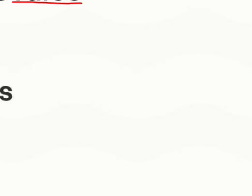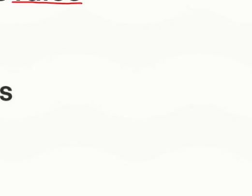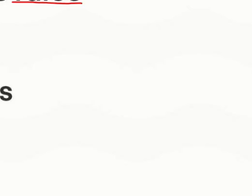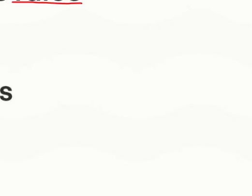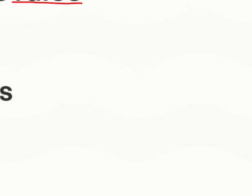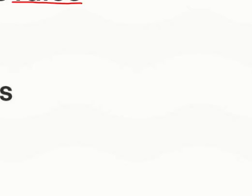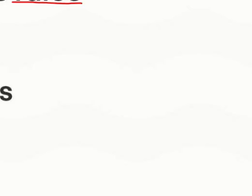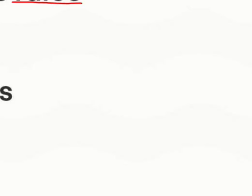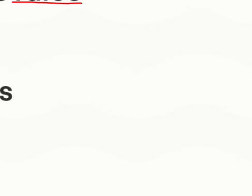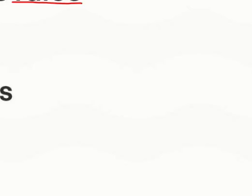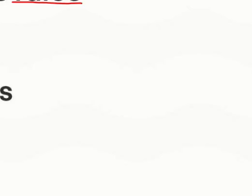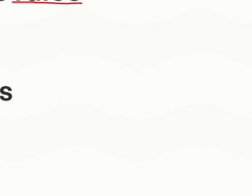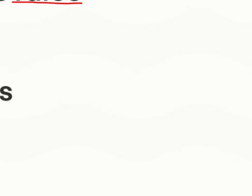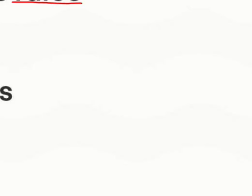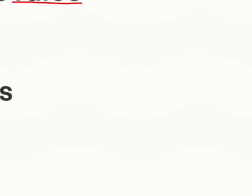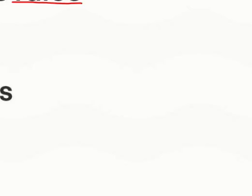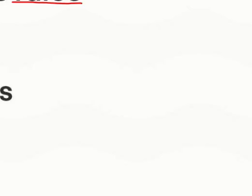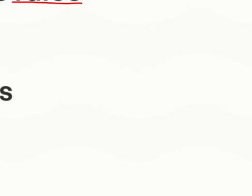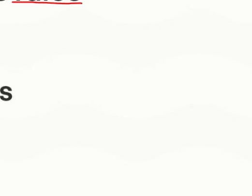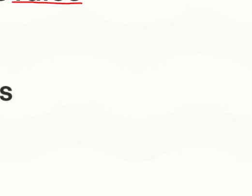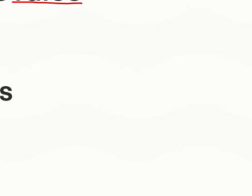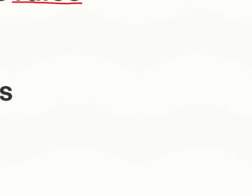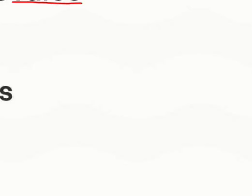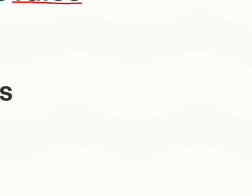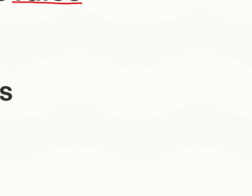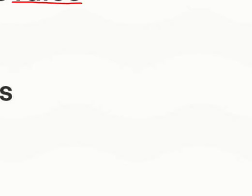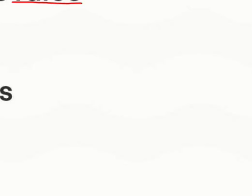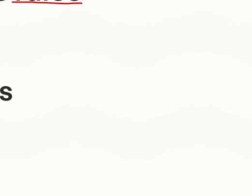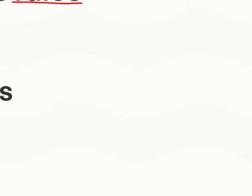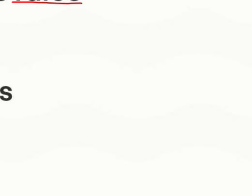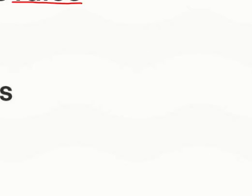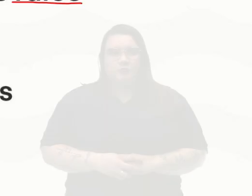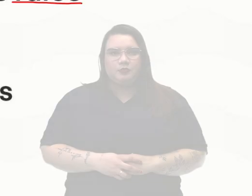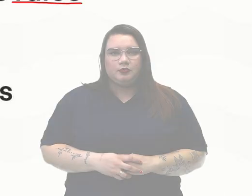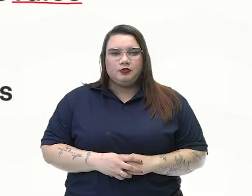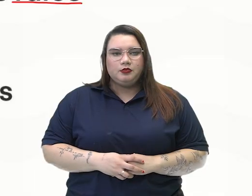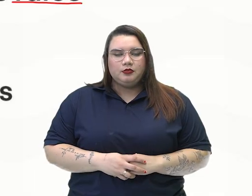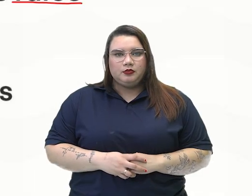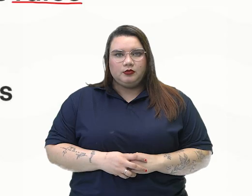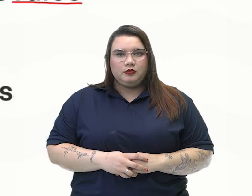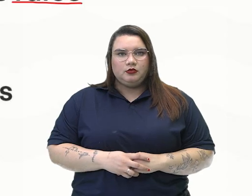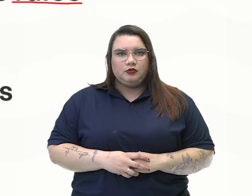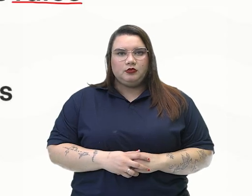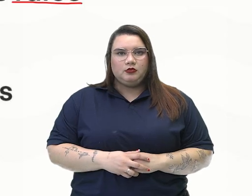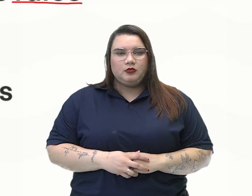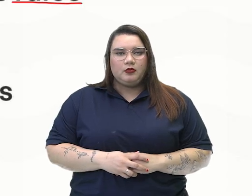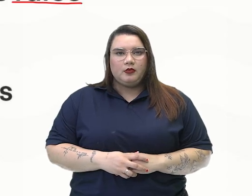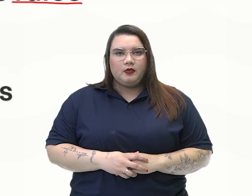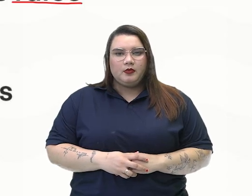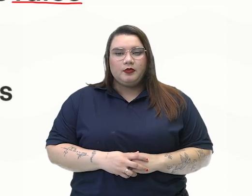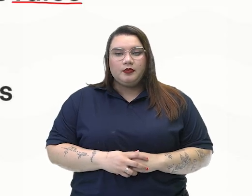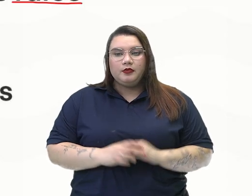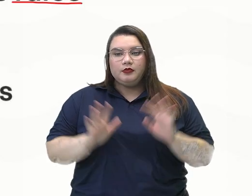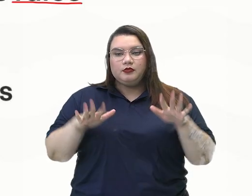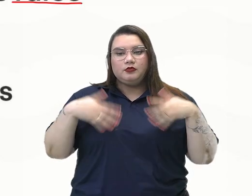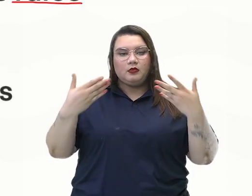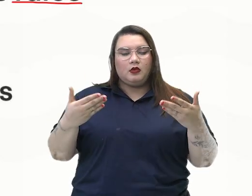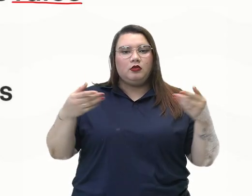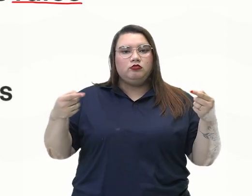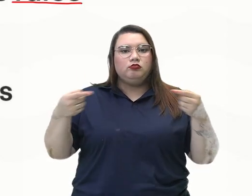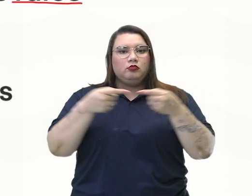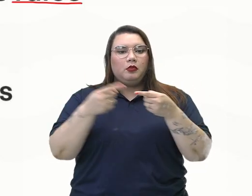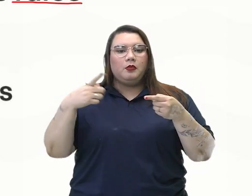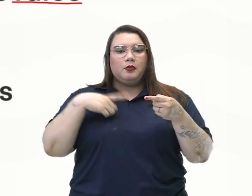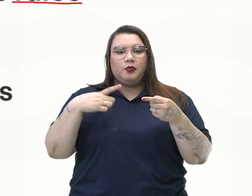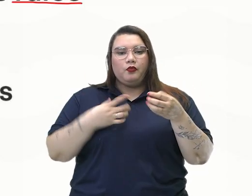raios alcançam a superfície, chama-se de raios incidentes. Já